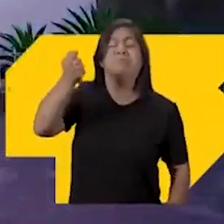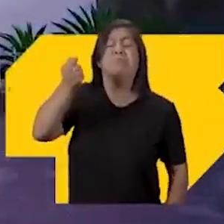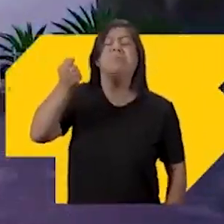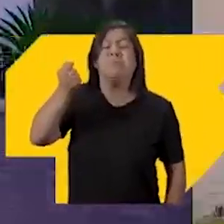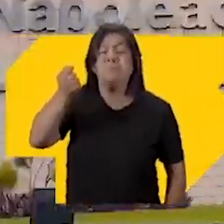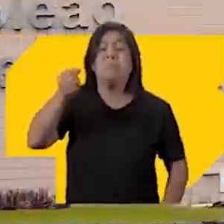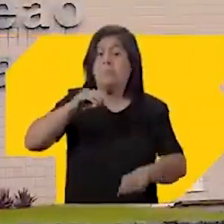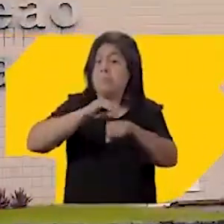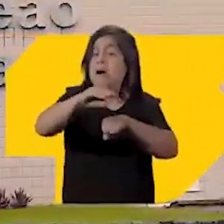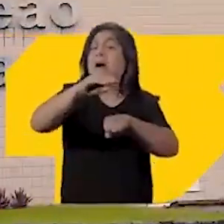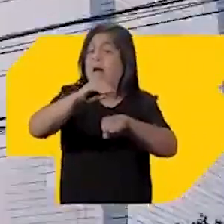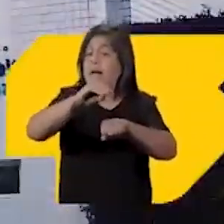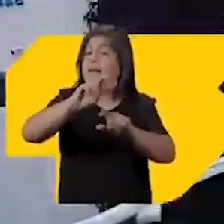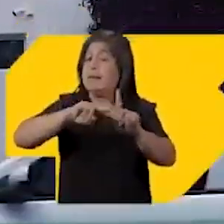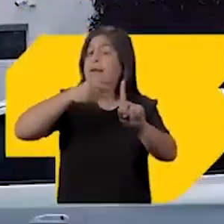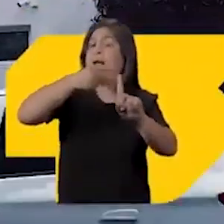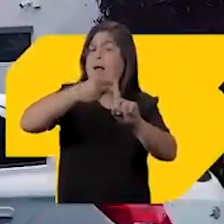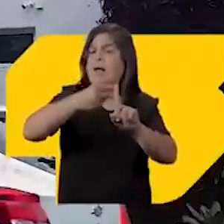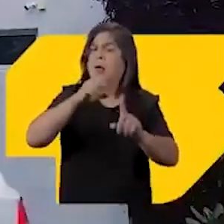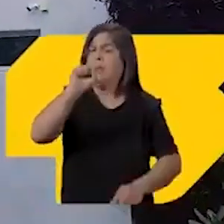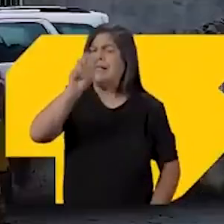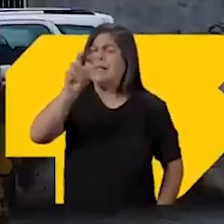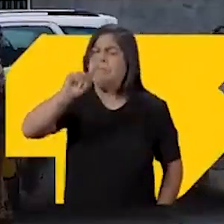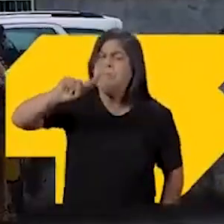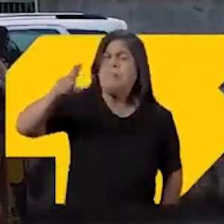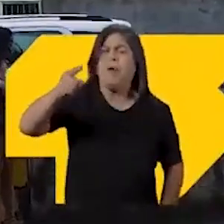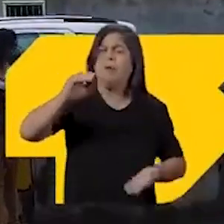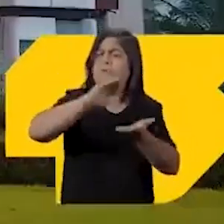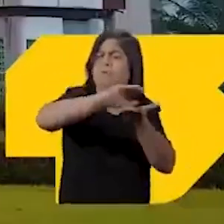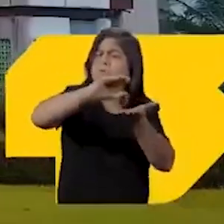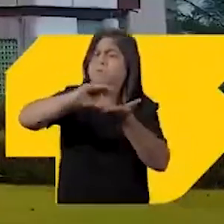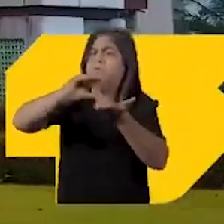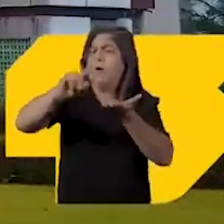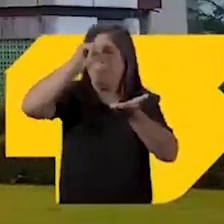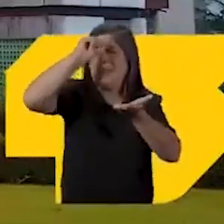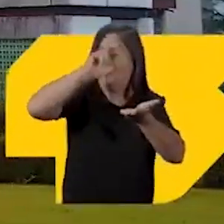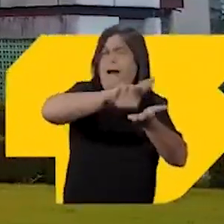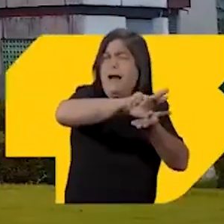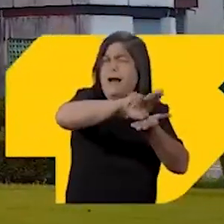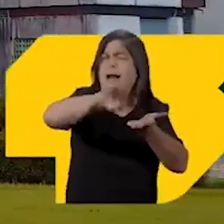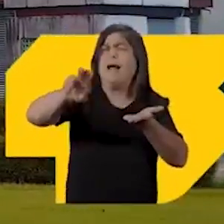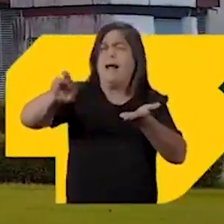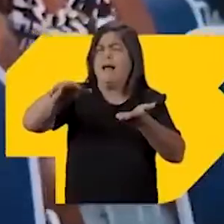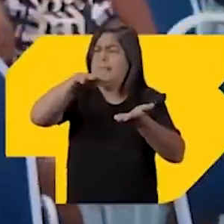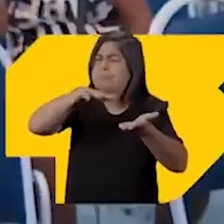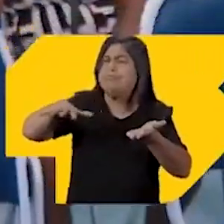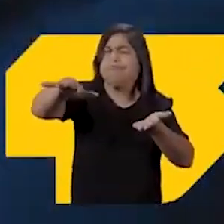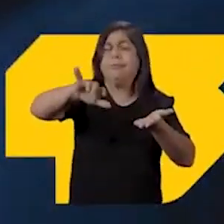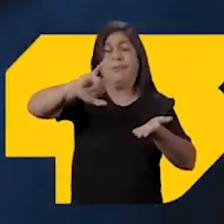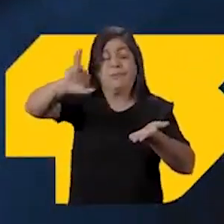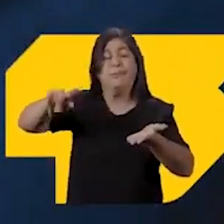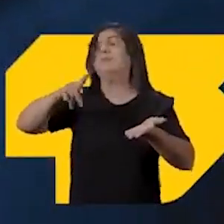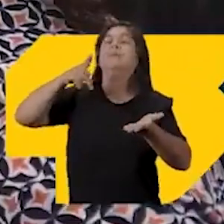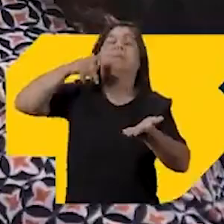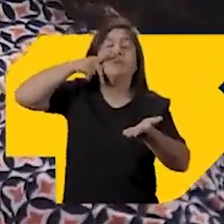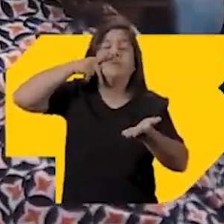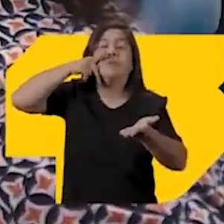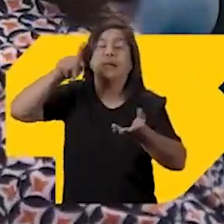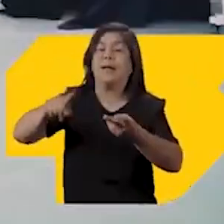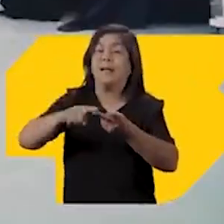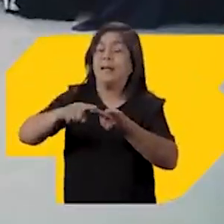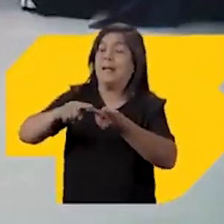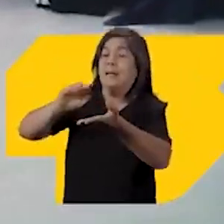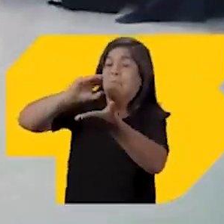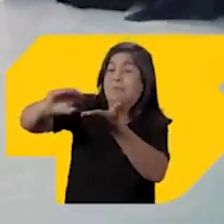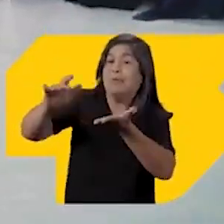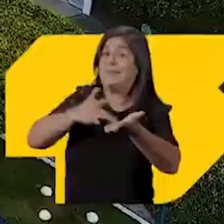Pedro destinou mais de 85 milhões de reais para os hospitais da região metropolitana de João Pessoa, para o mutirão da saúde em Campina e